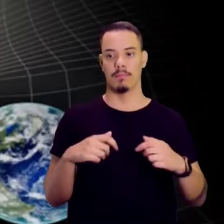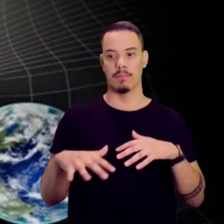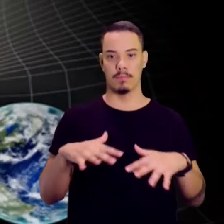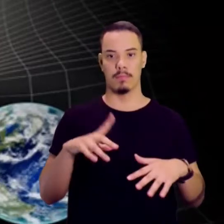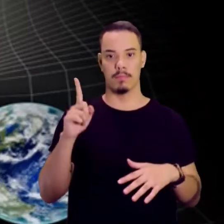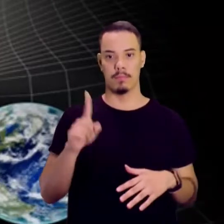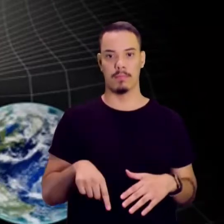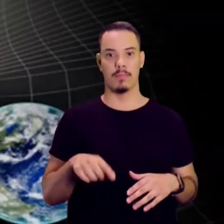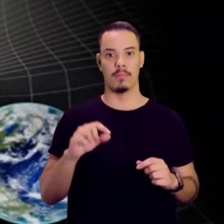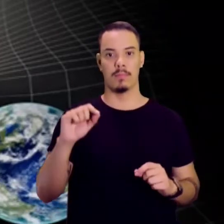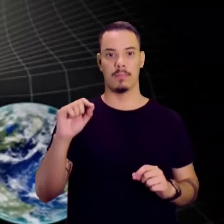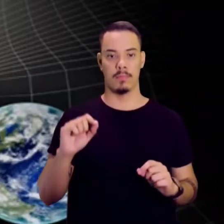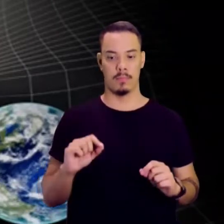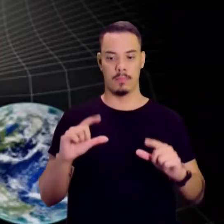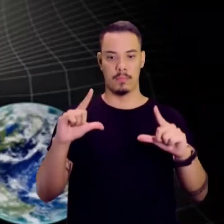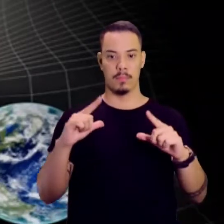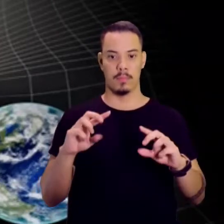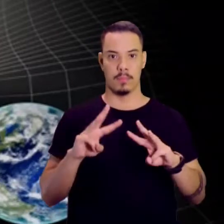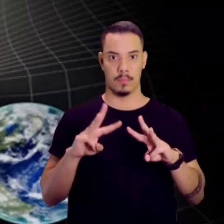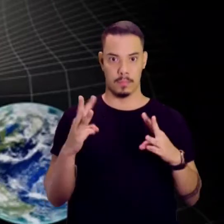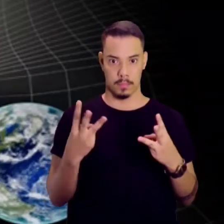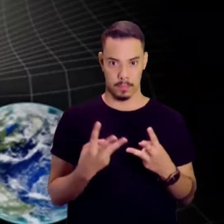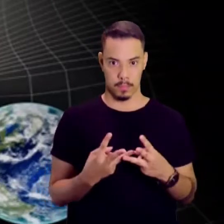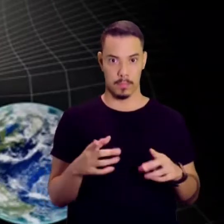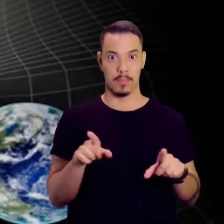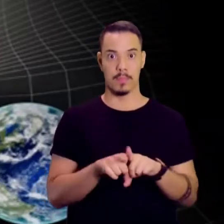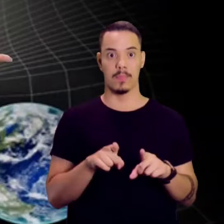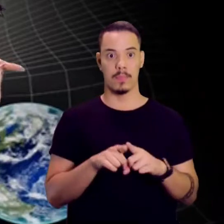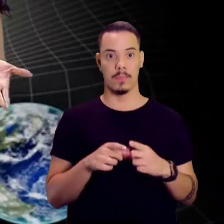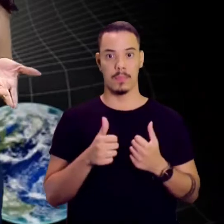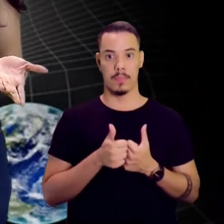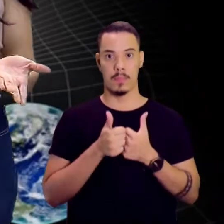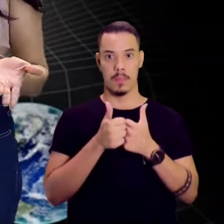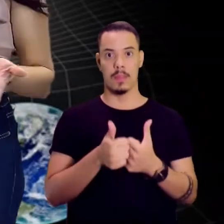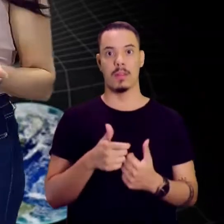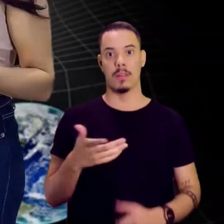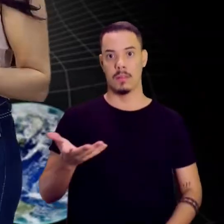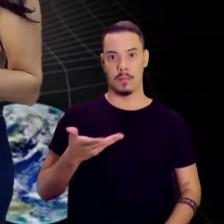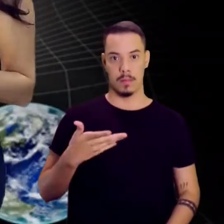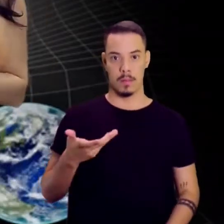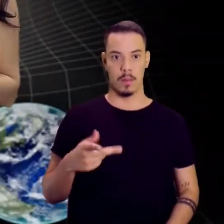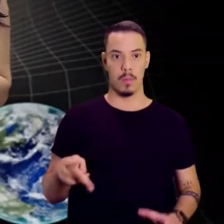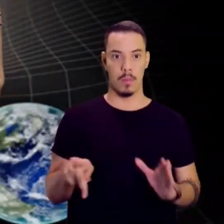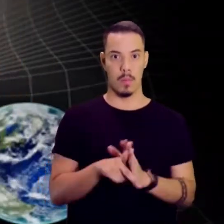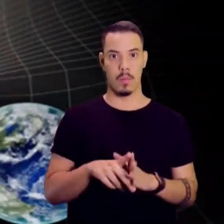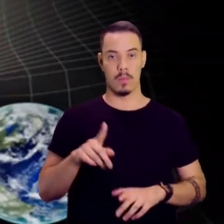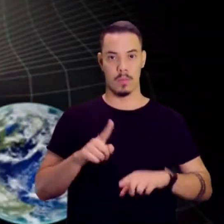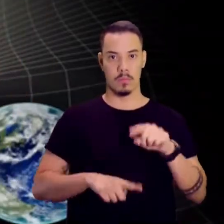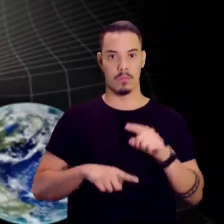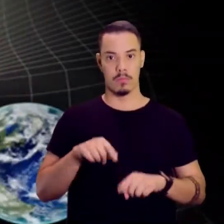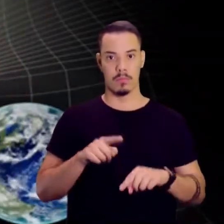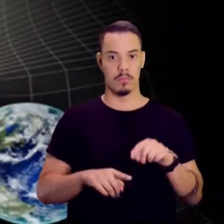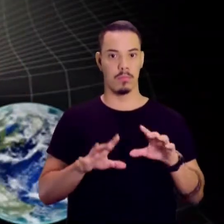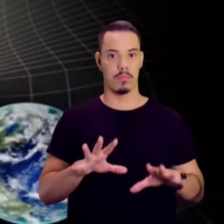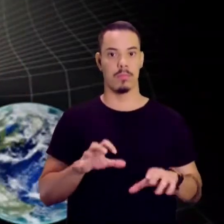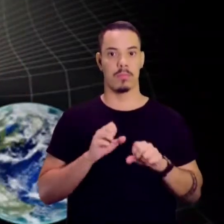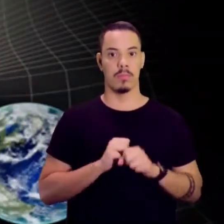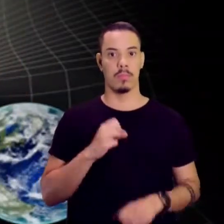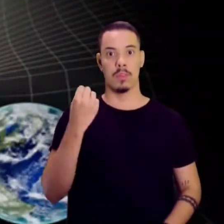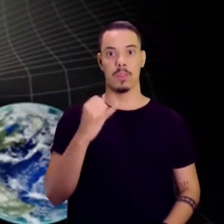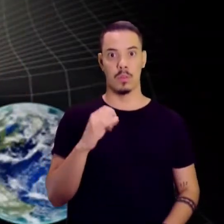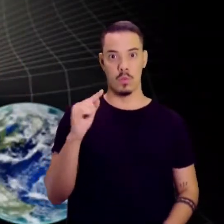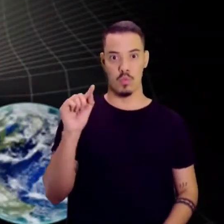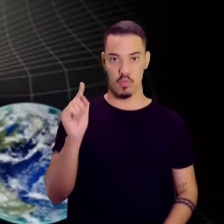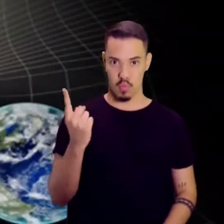diretamente proporcional à massa desse corpo e diretamente proporcional à aceleração que esse corpo adquire, né, Décio? Justamente. Quer dizer que se um aumenta, o